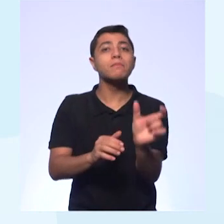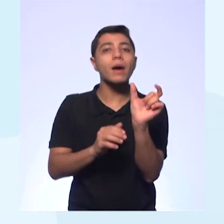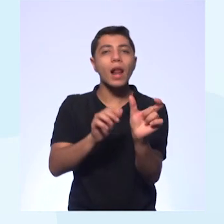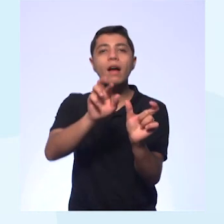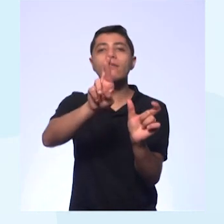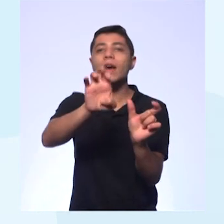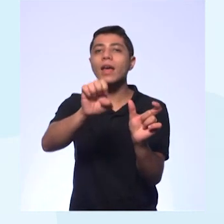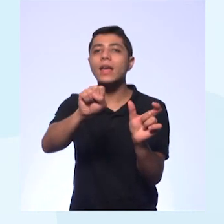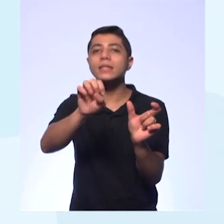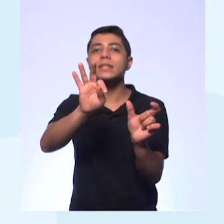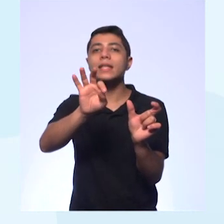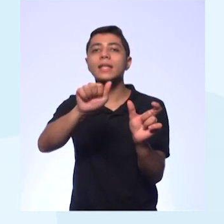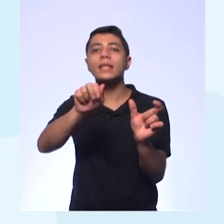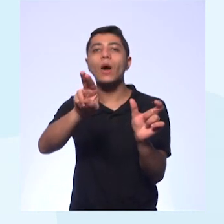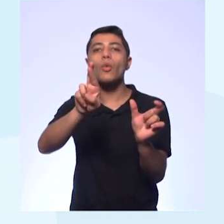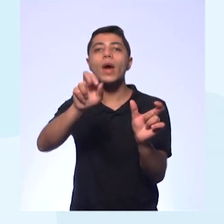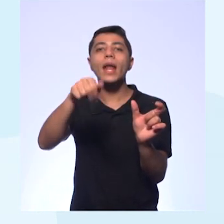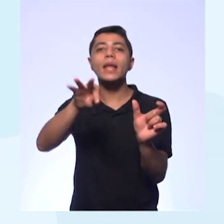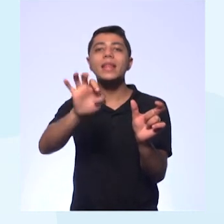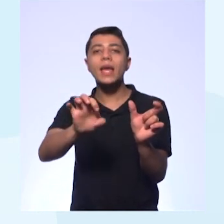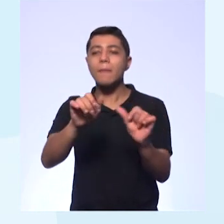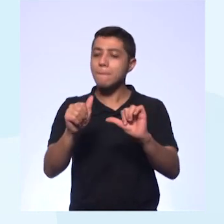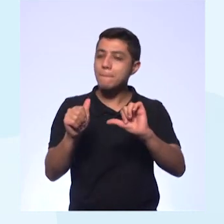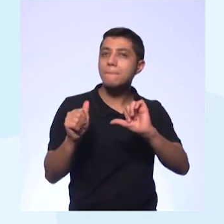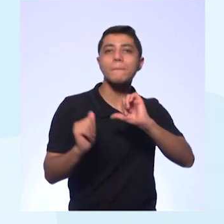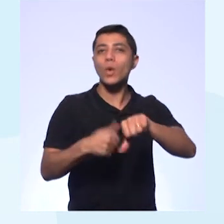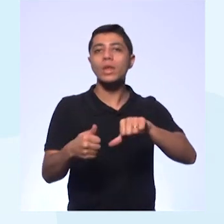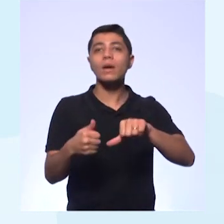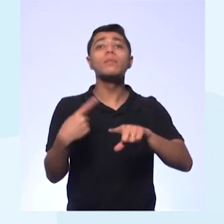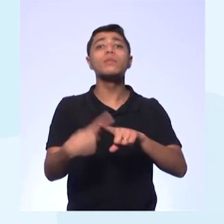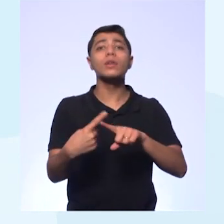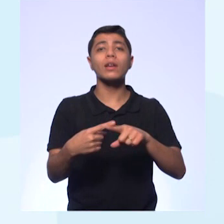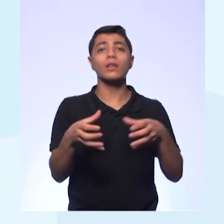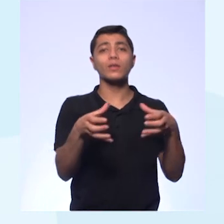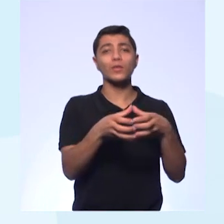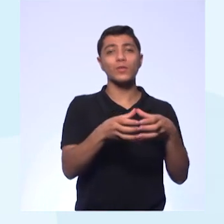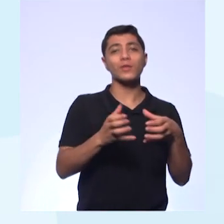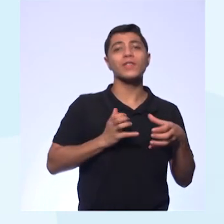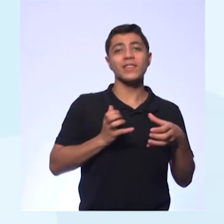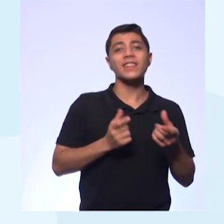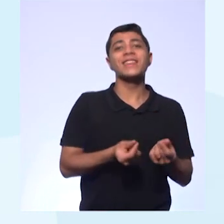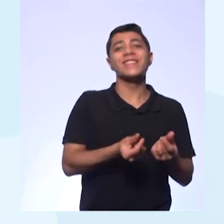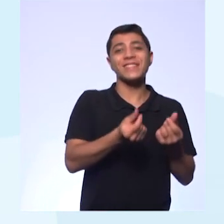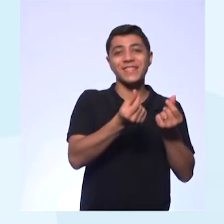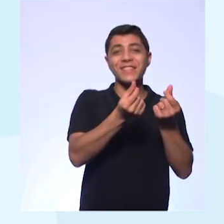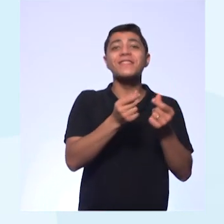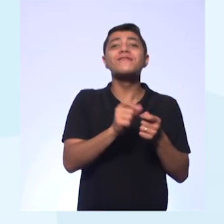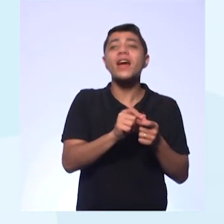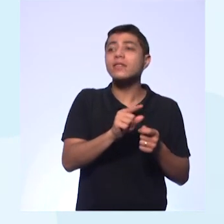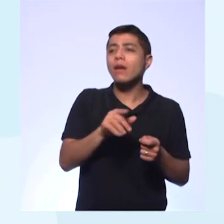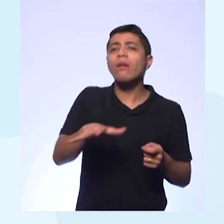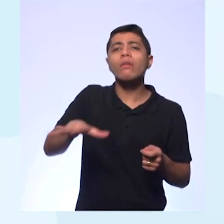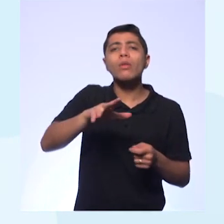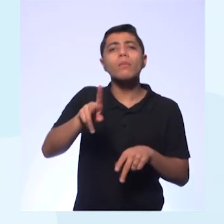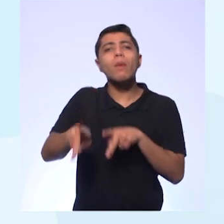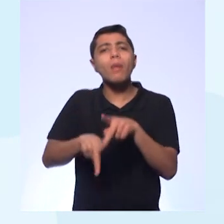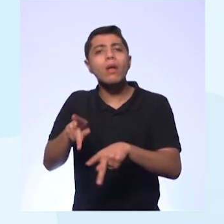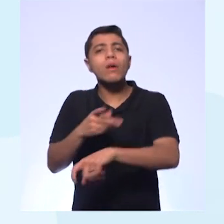ilustra a apropriação e a transformação pela burguesia de hábitos populares e dos valores